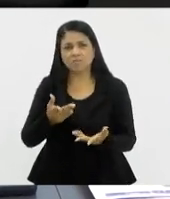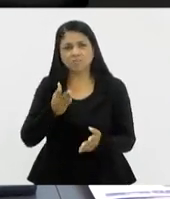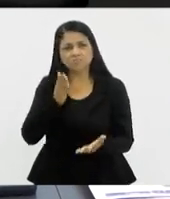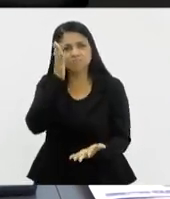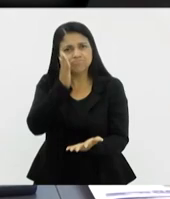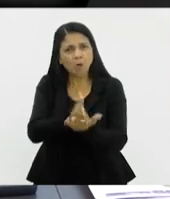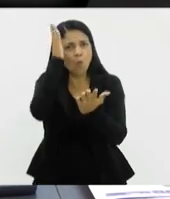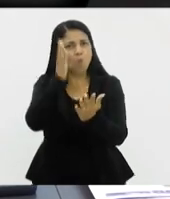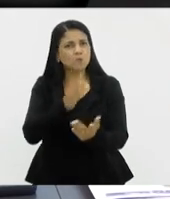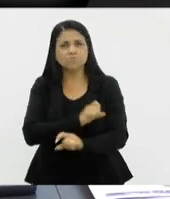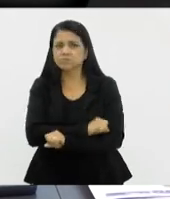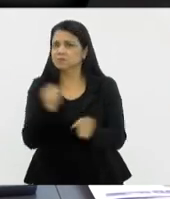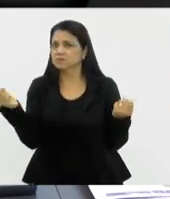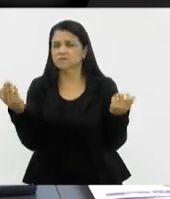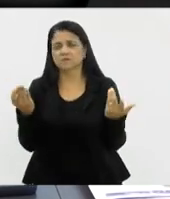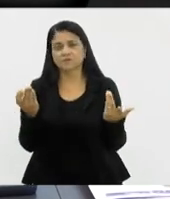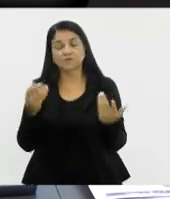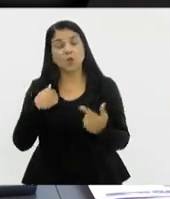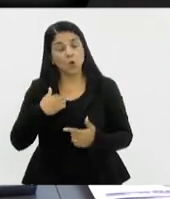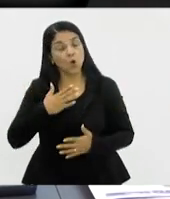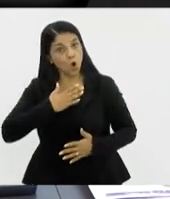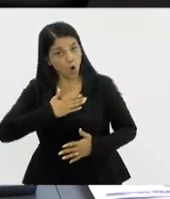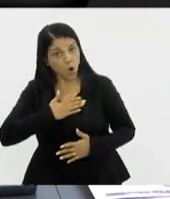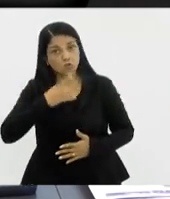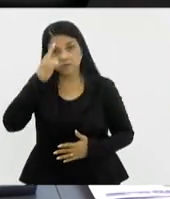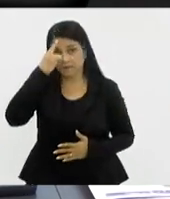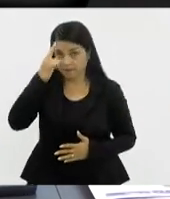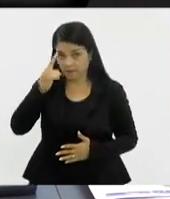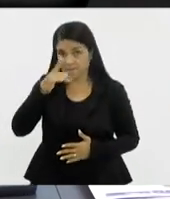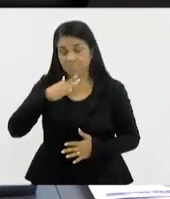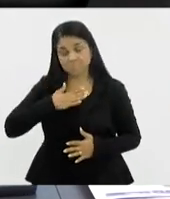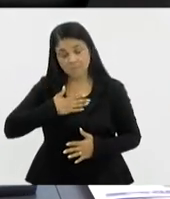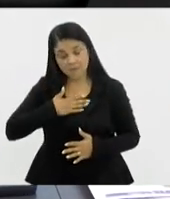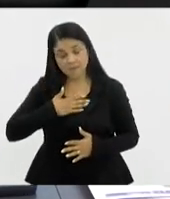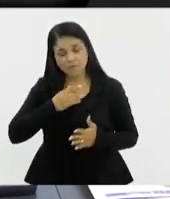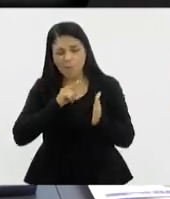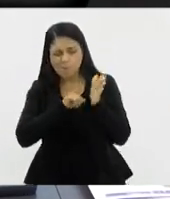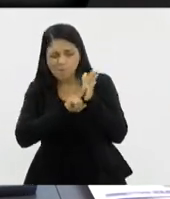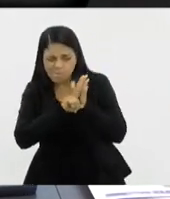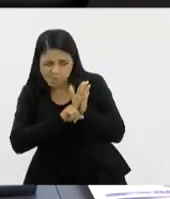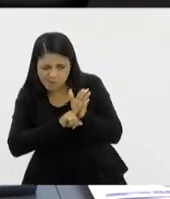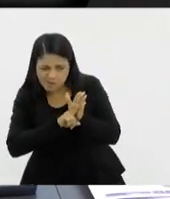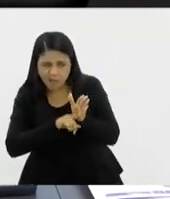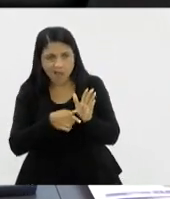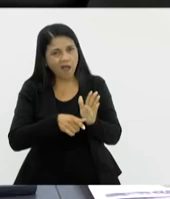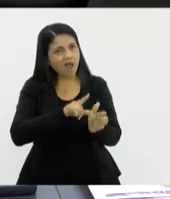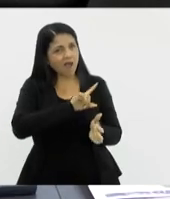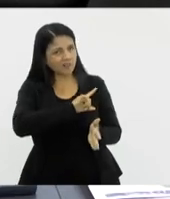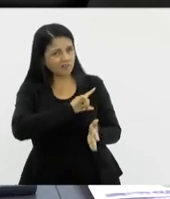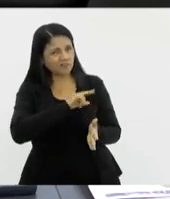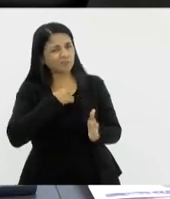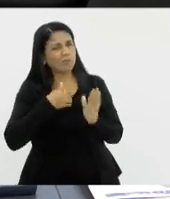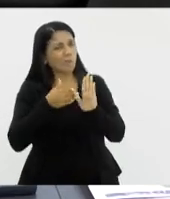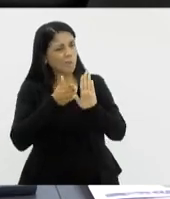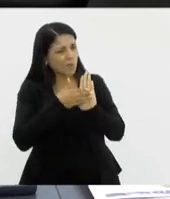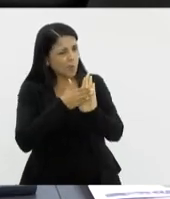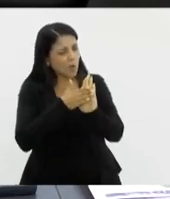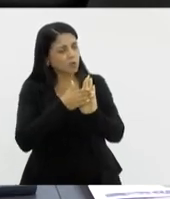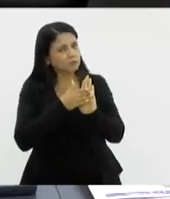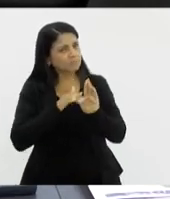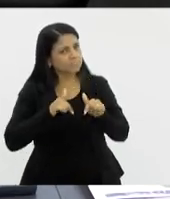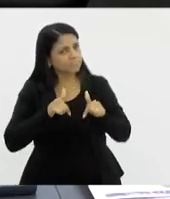eu gosto da ideia, mas eu vou fazer umas consultas para ver se tal proposta é